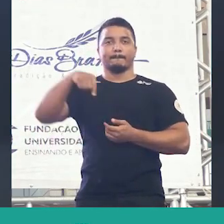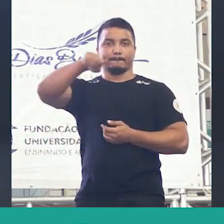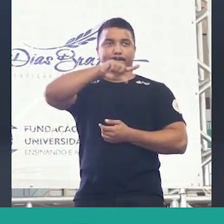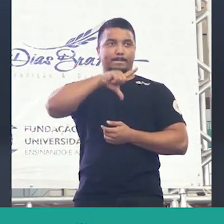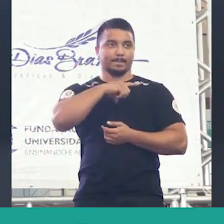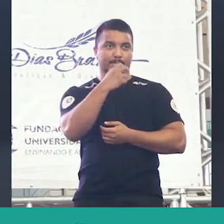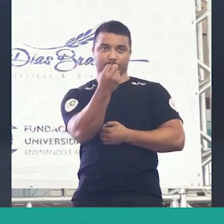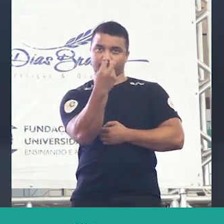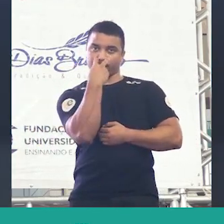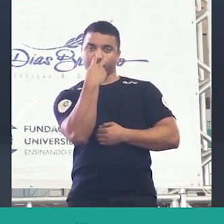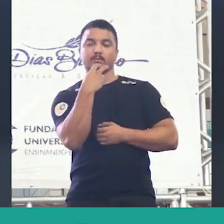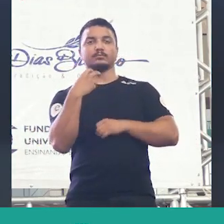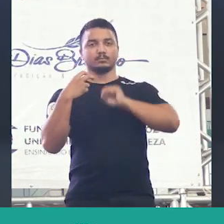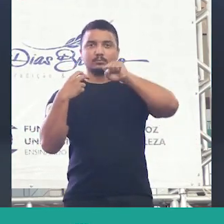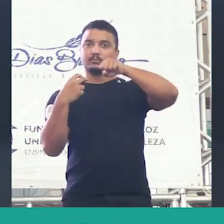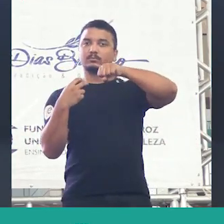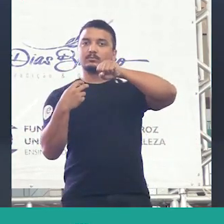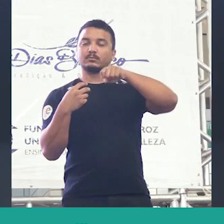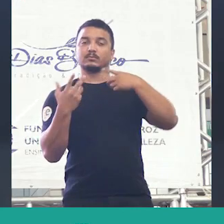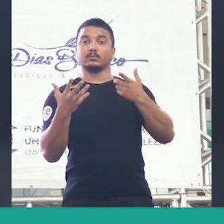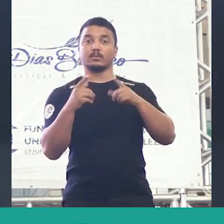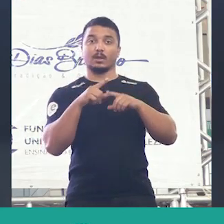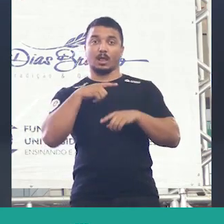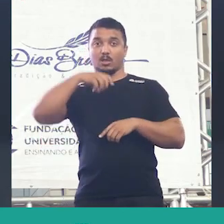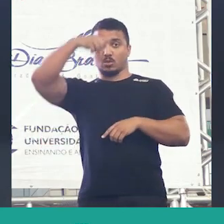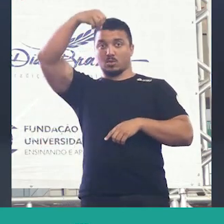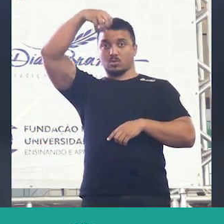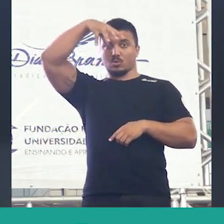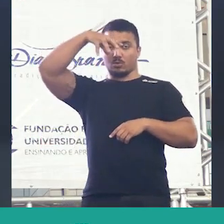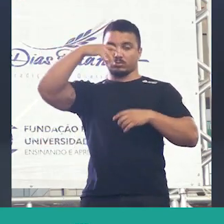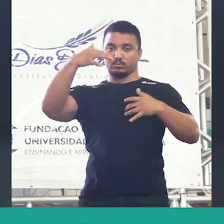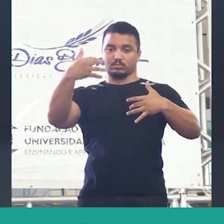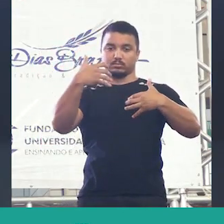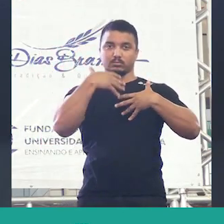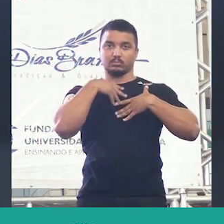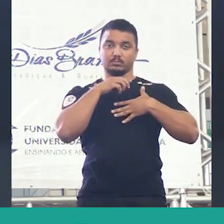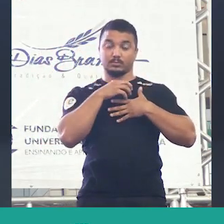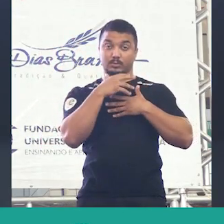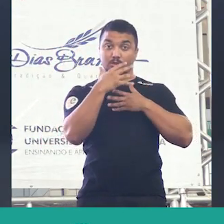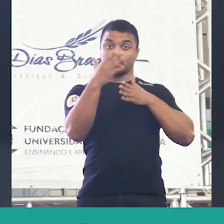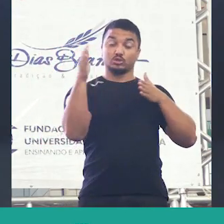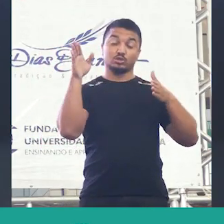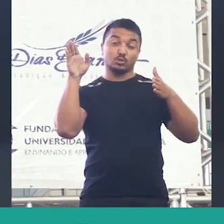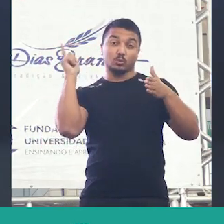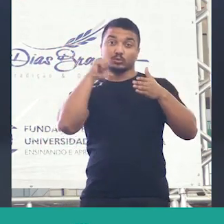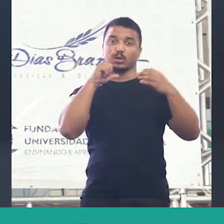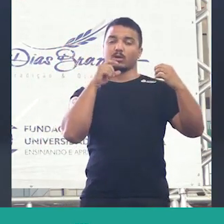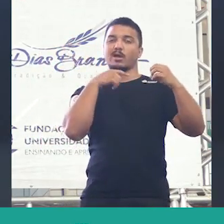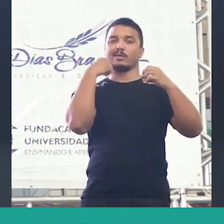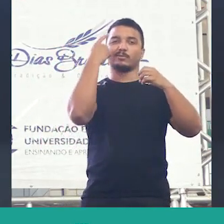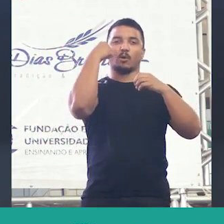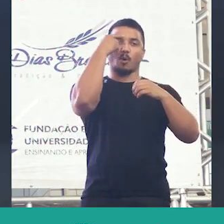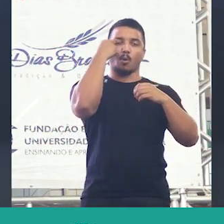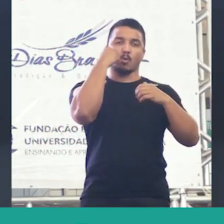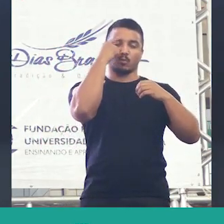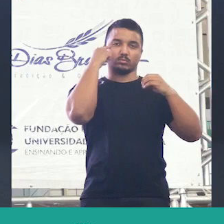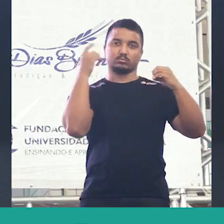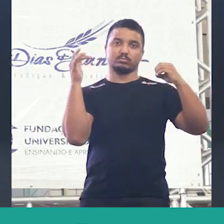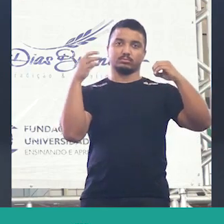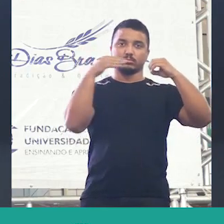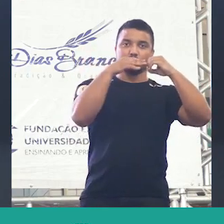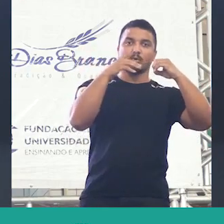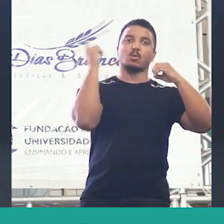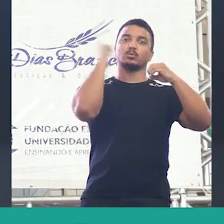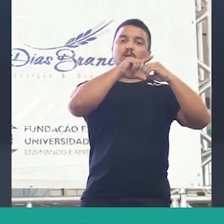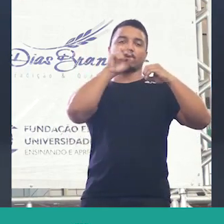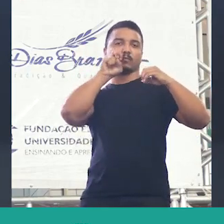vocês estão me vendo? Sim. A luz sai de mim, chega no seu olho e